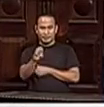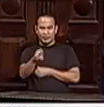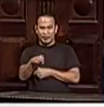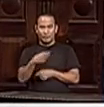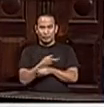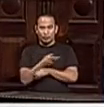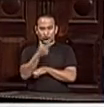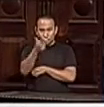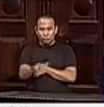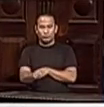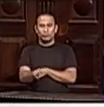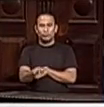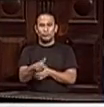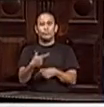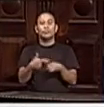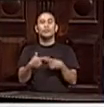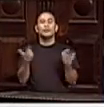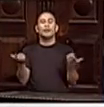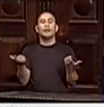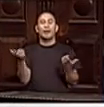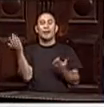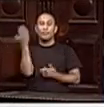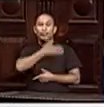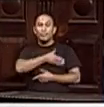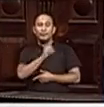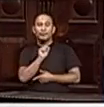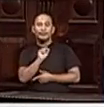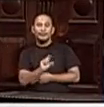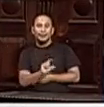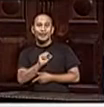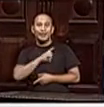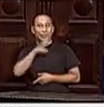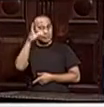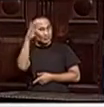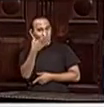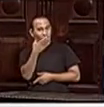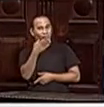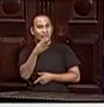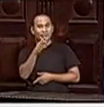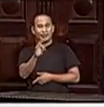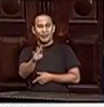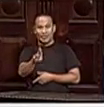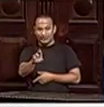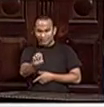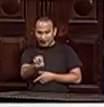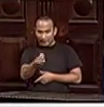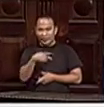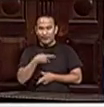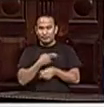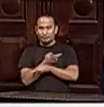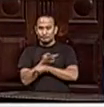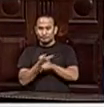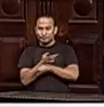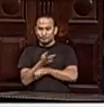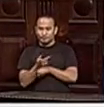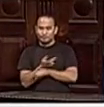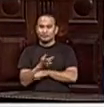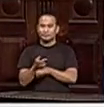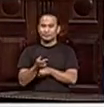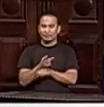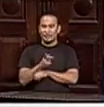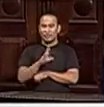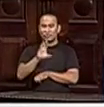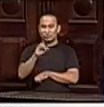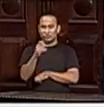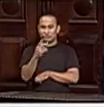novamente. Porque as provas que levaram à decisão do TRE para a cassação da